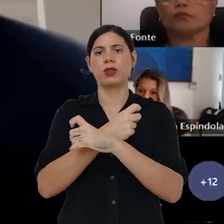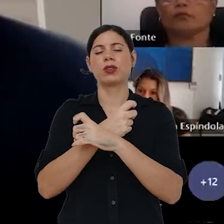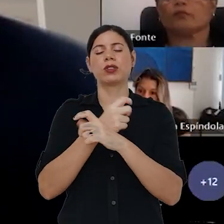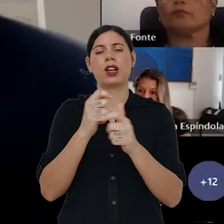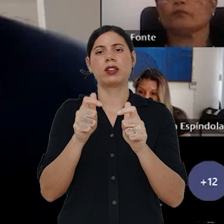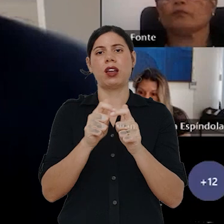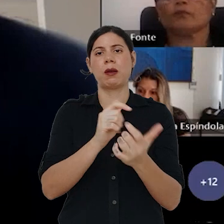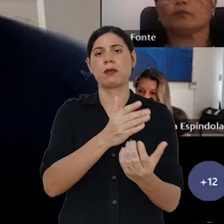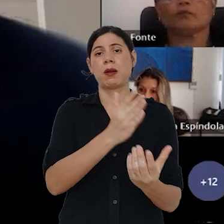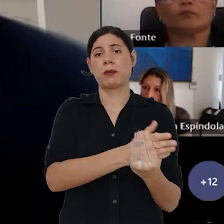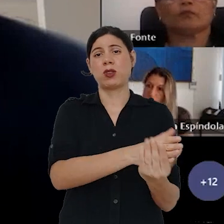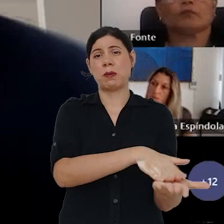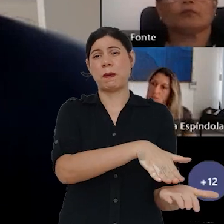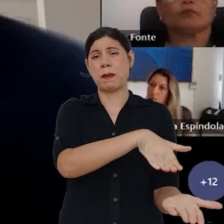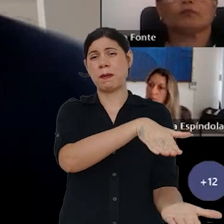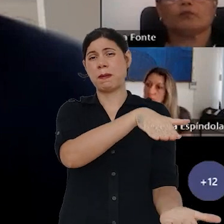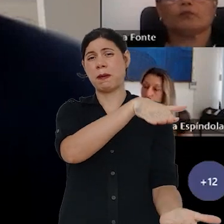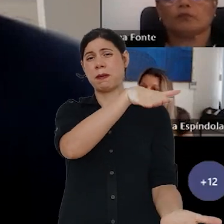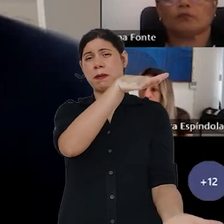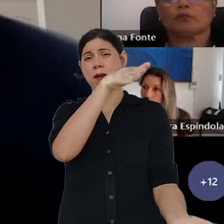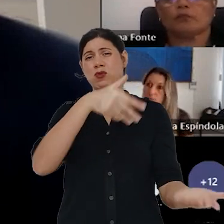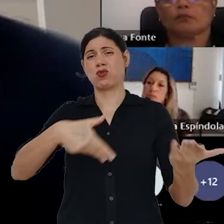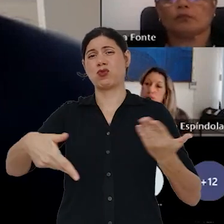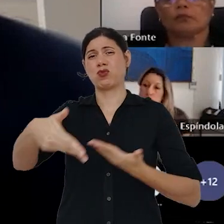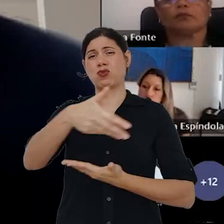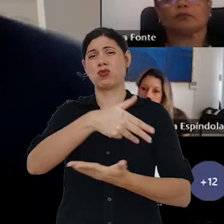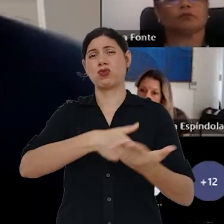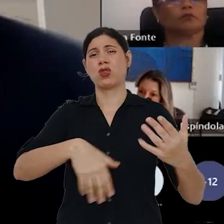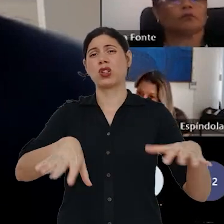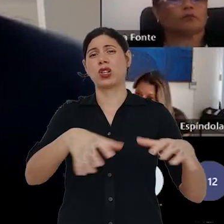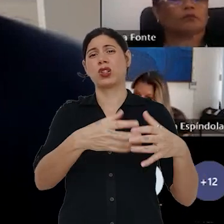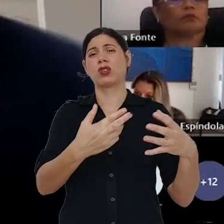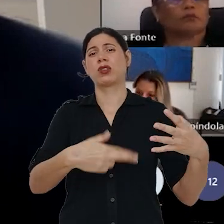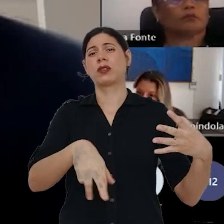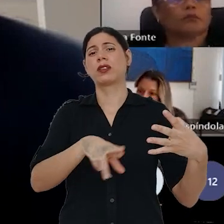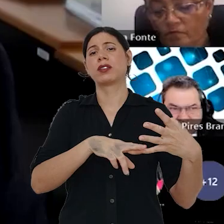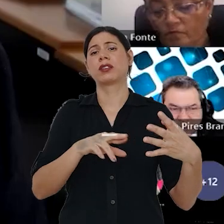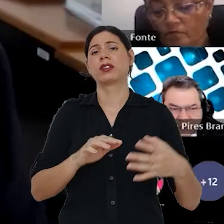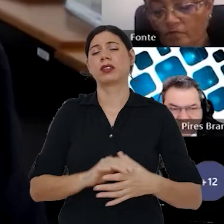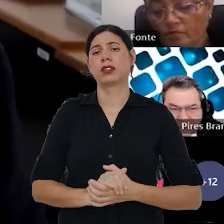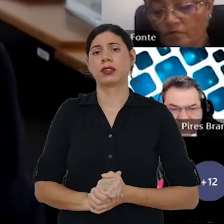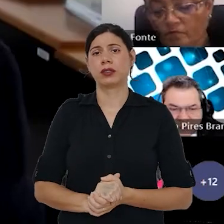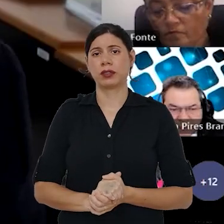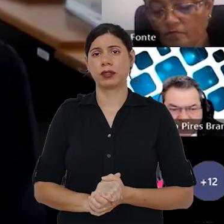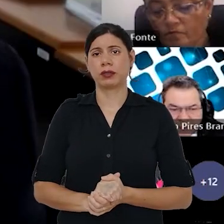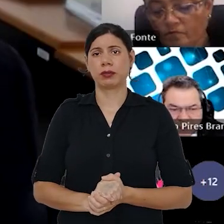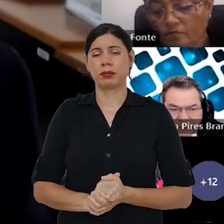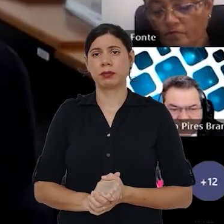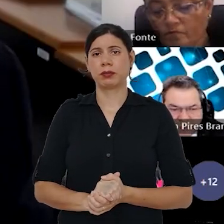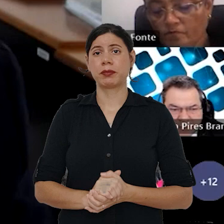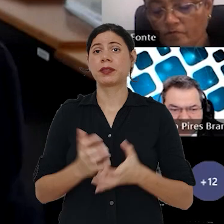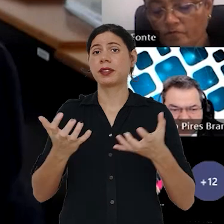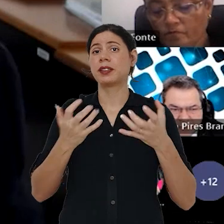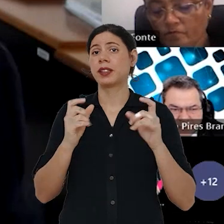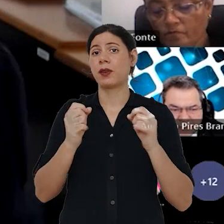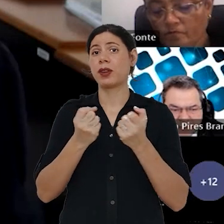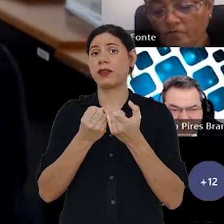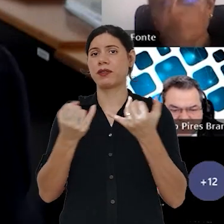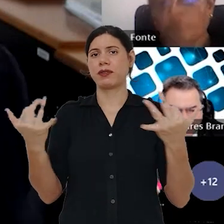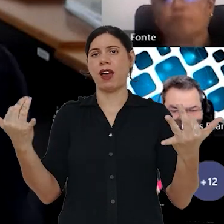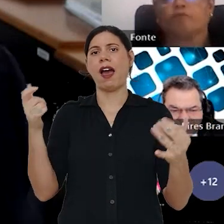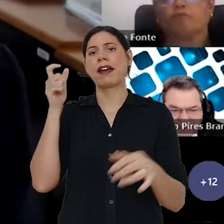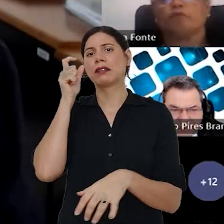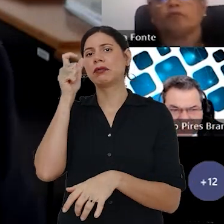relação à grande quantidade de processos que tramitam nas turmas recursais. simultaneamente se quer atingir